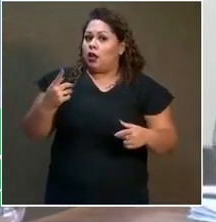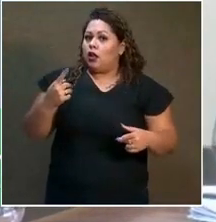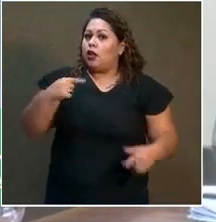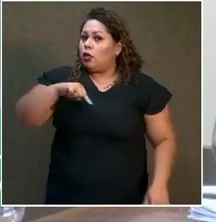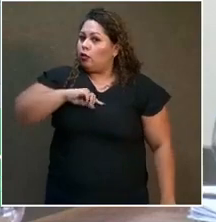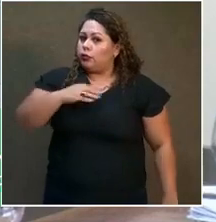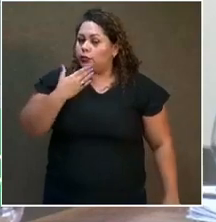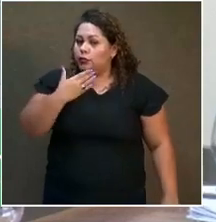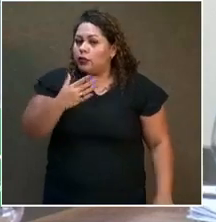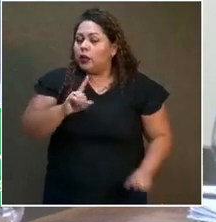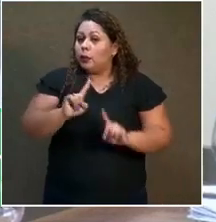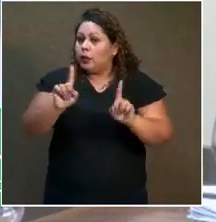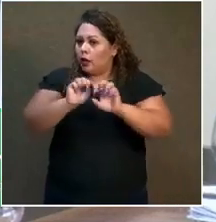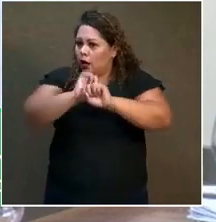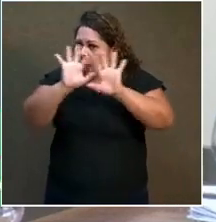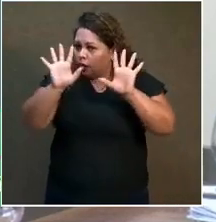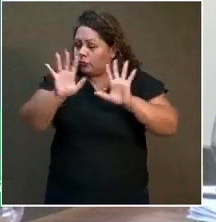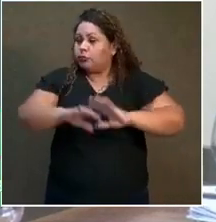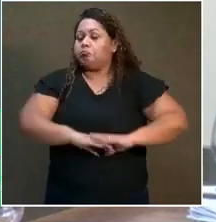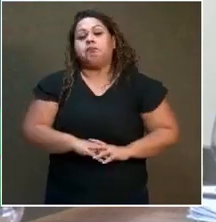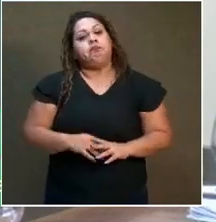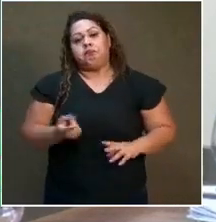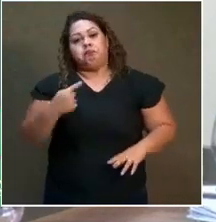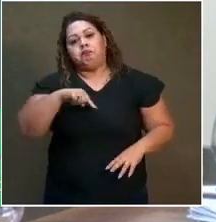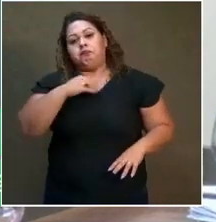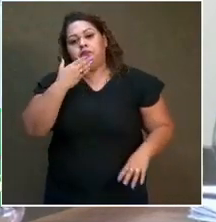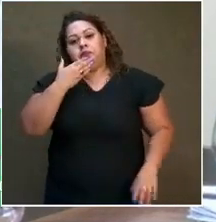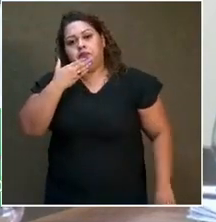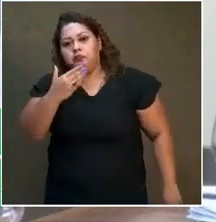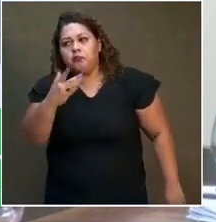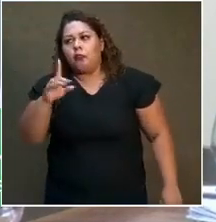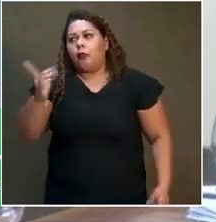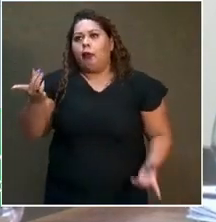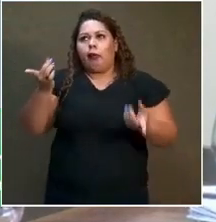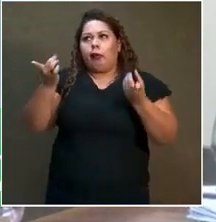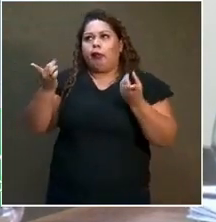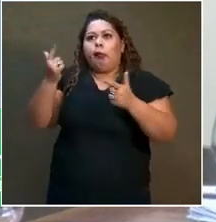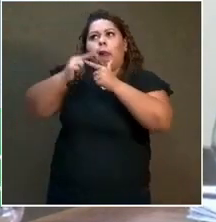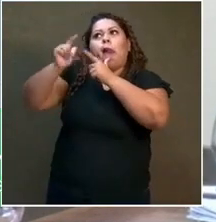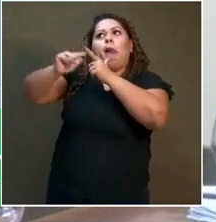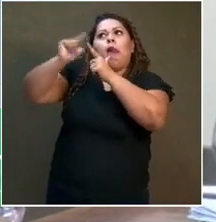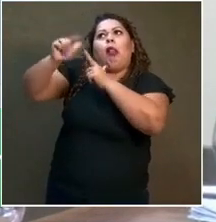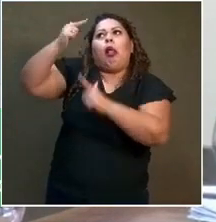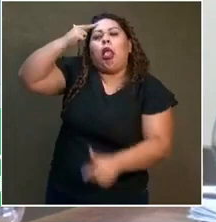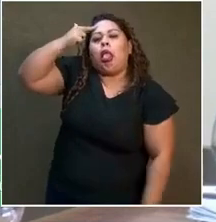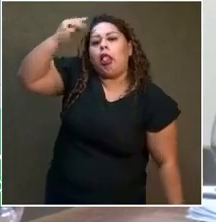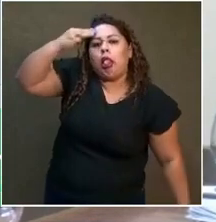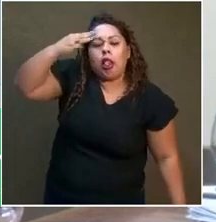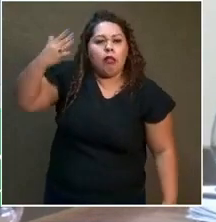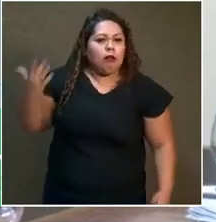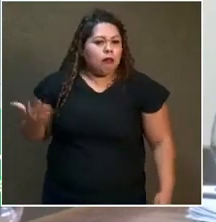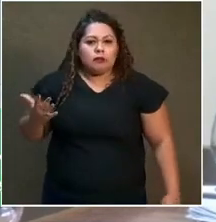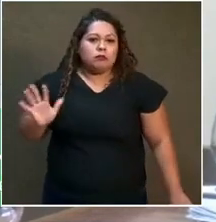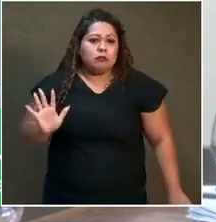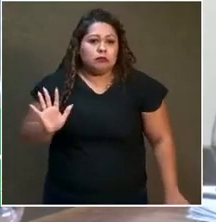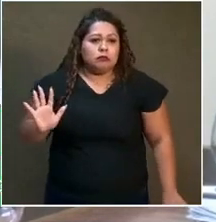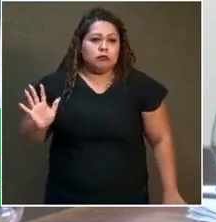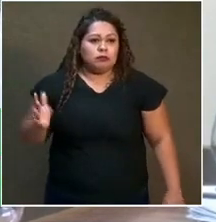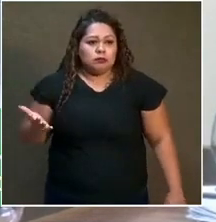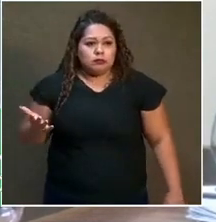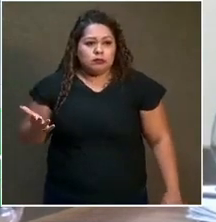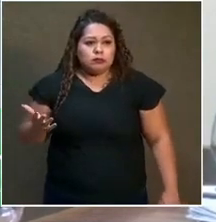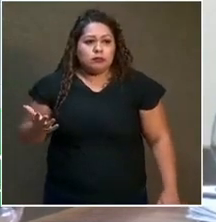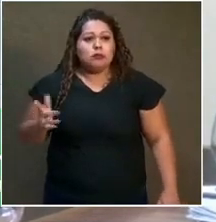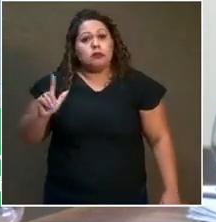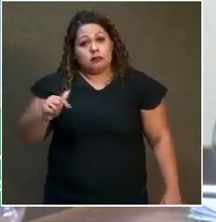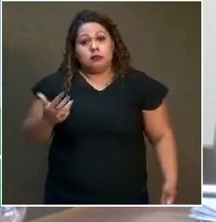pedimos. Só que fica muito claro. E nós não pedimos para falar que ele é deficiente mental porque não é. O inimputável,